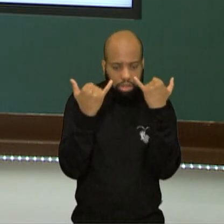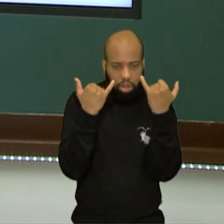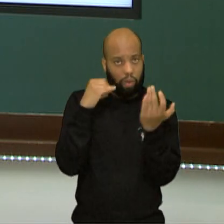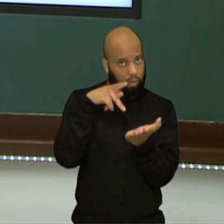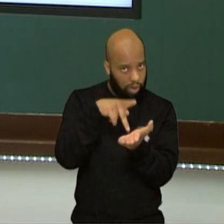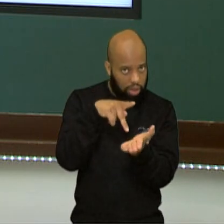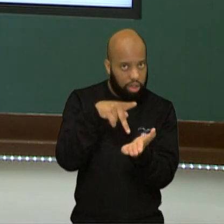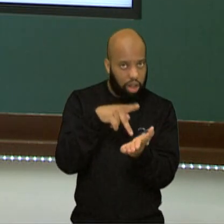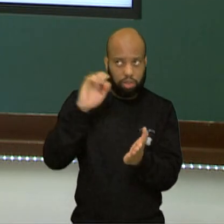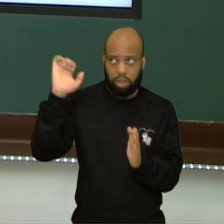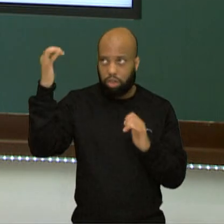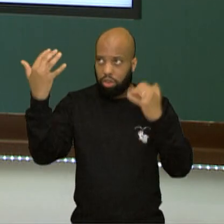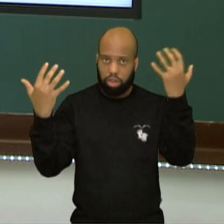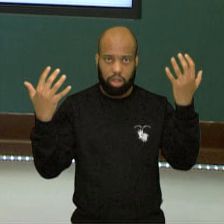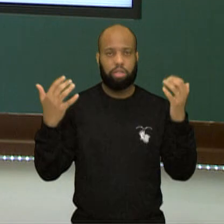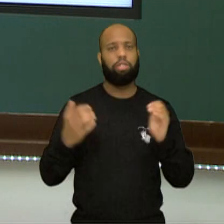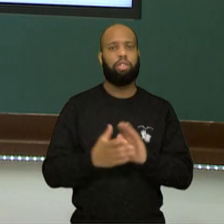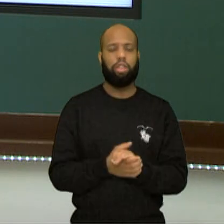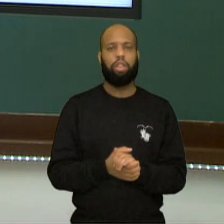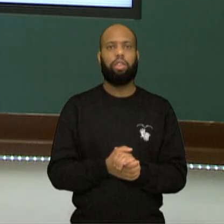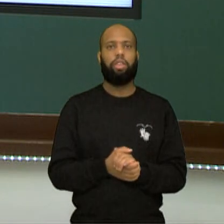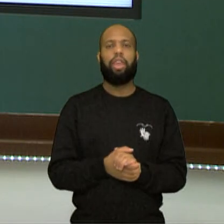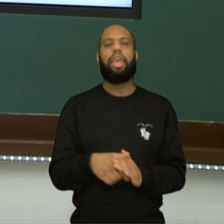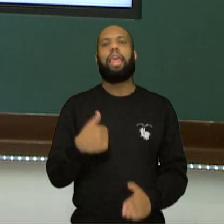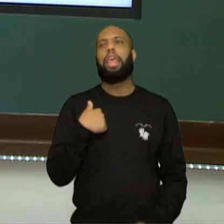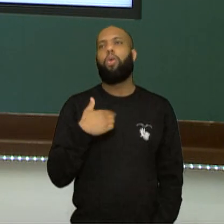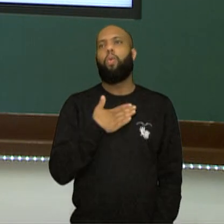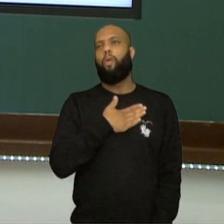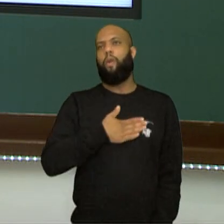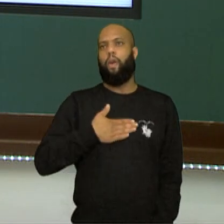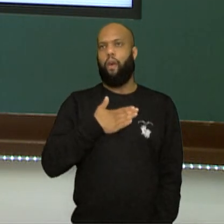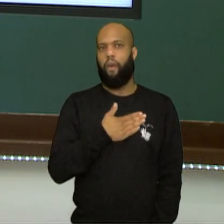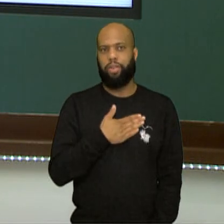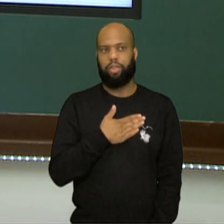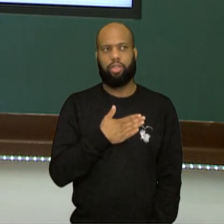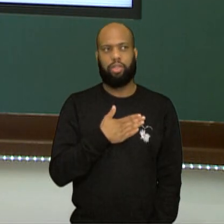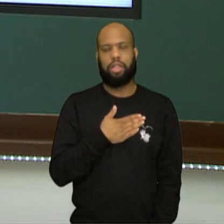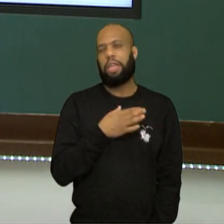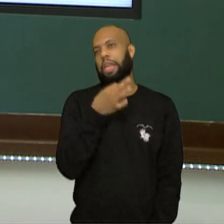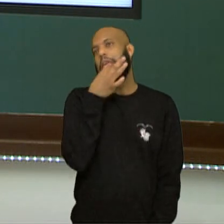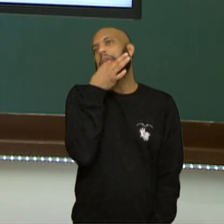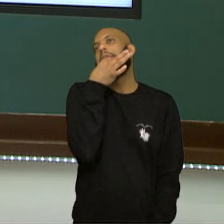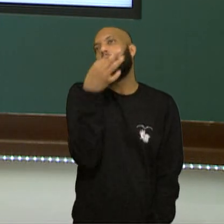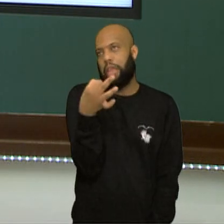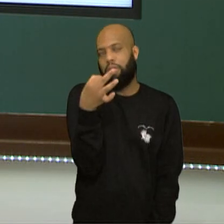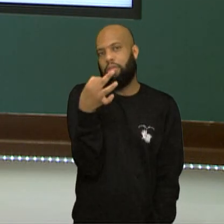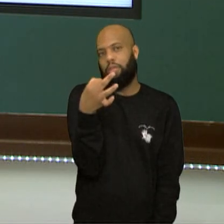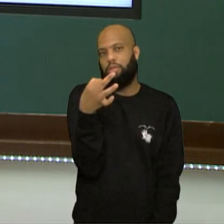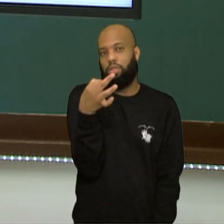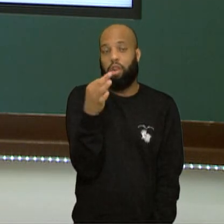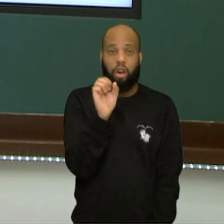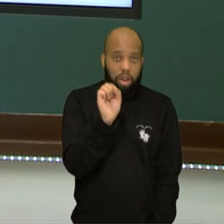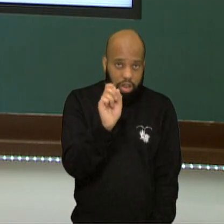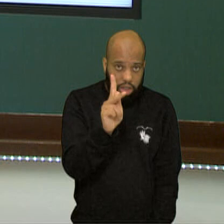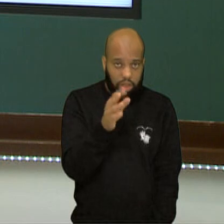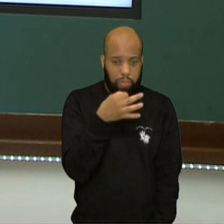realidade. Não simplesmente achar, eu gosto. Nunca ouviu falar o que é opinião? Bom, opinião você pode ter, mas ela é válida ou